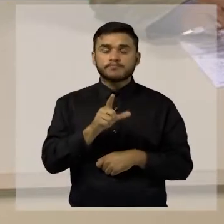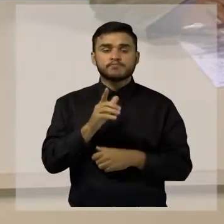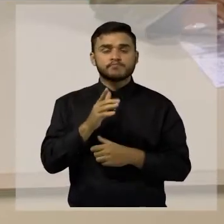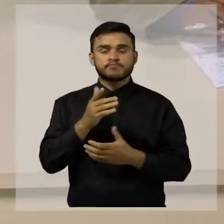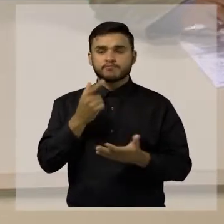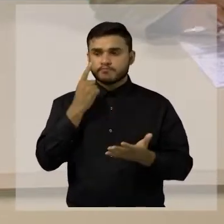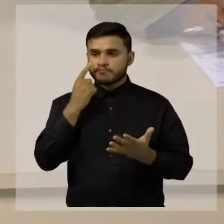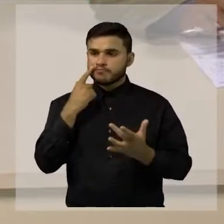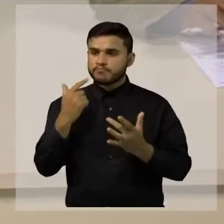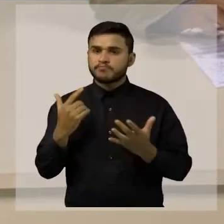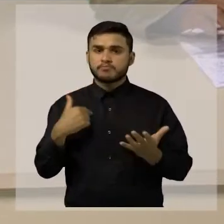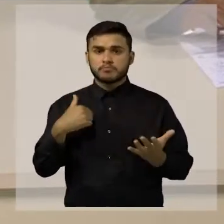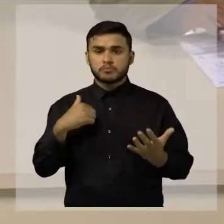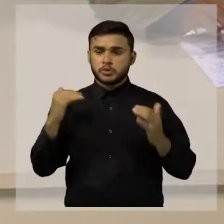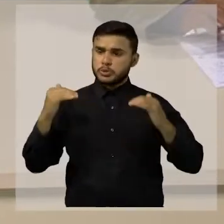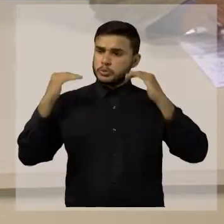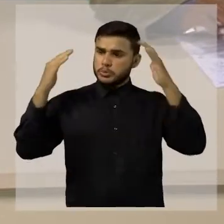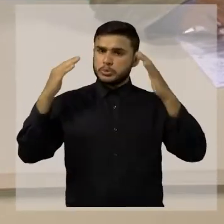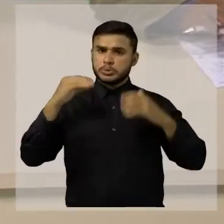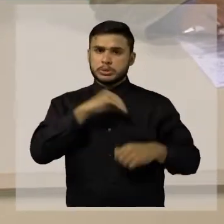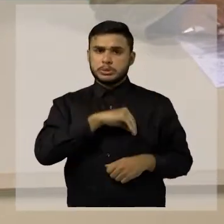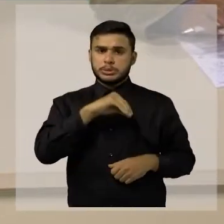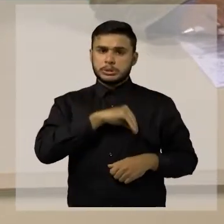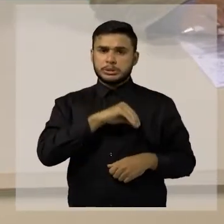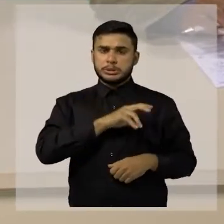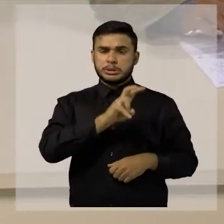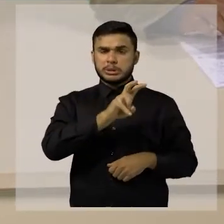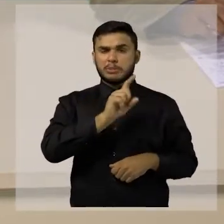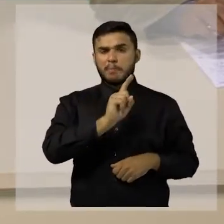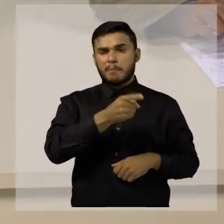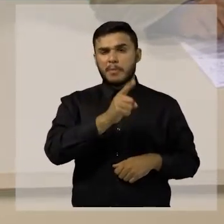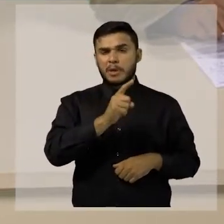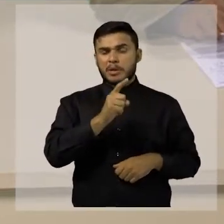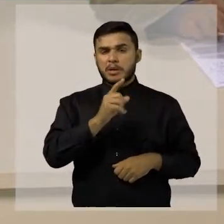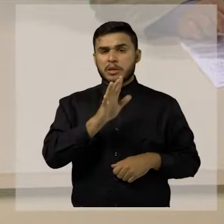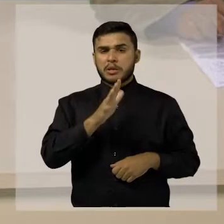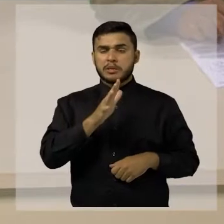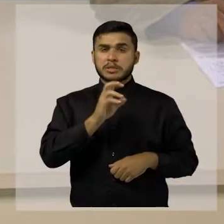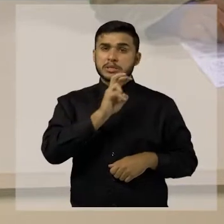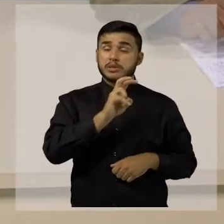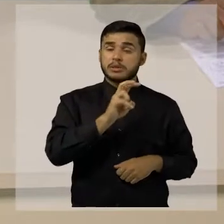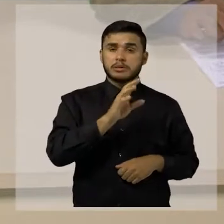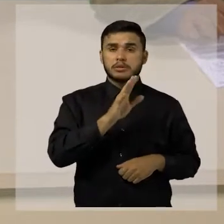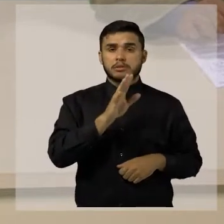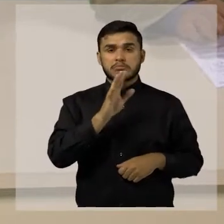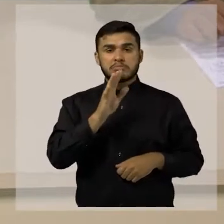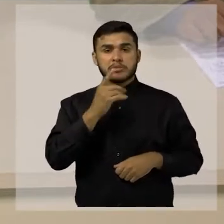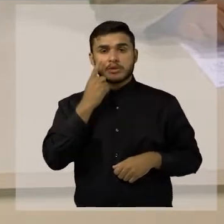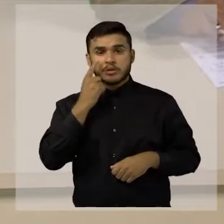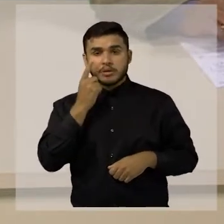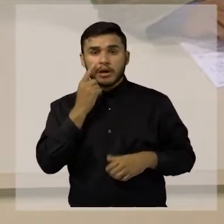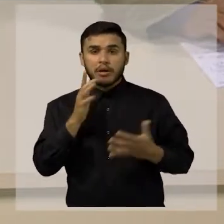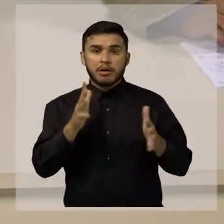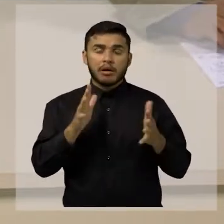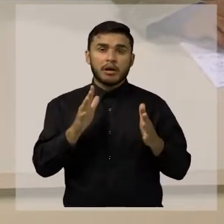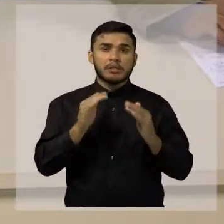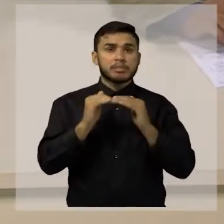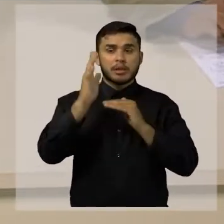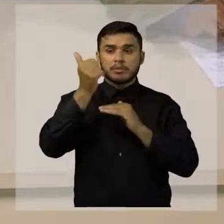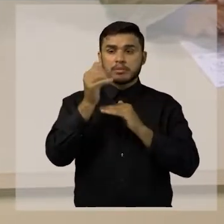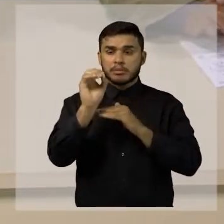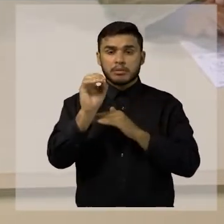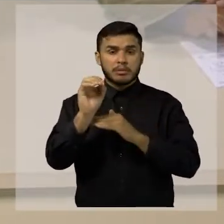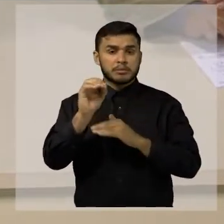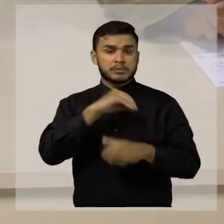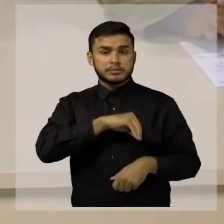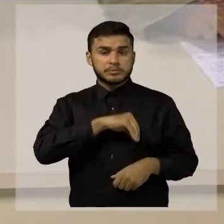ganha de 5 a 10, acima de 10 salários mínimos. Então, o que eu estou assistindo agora? O Célio pode